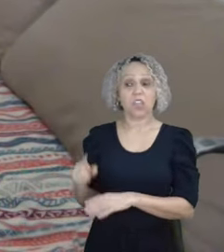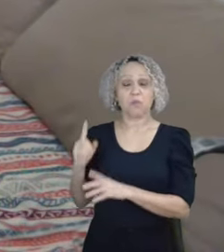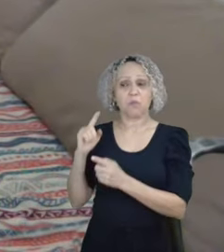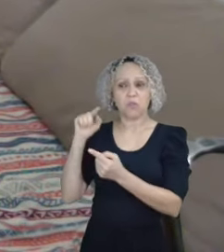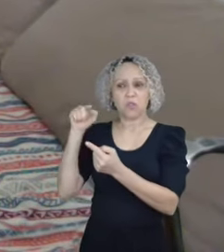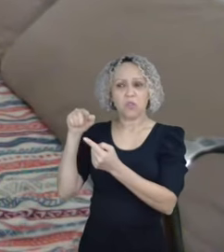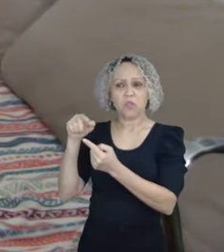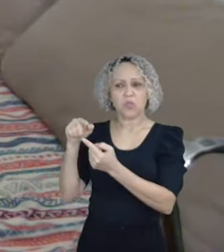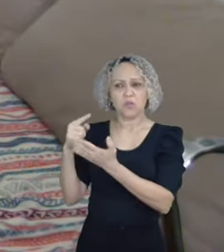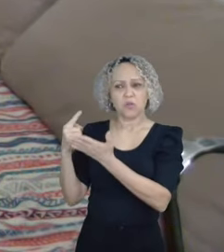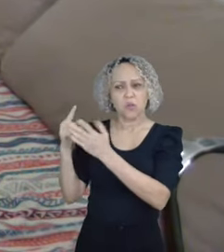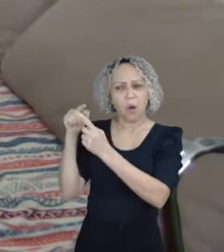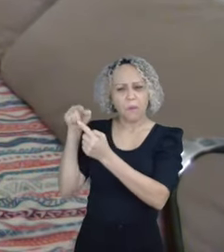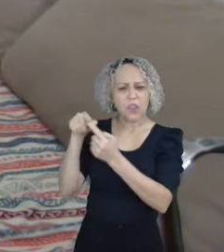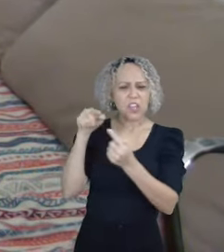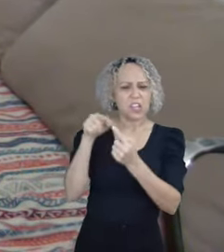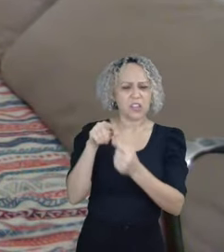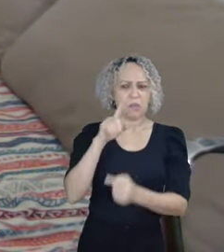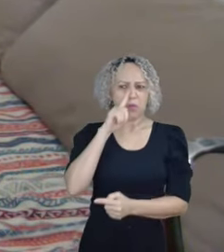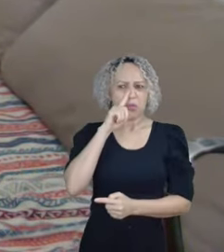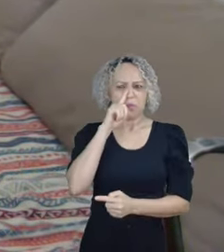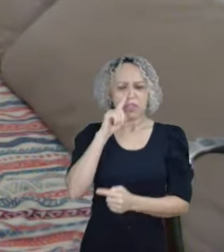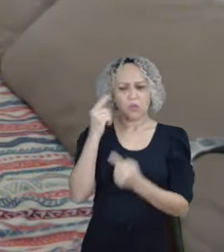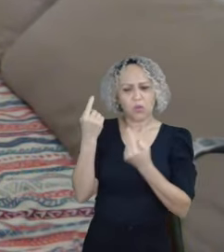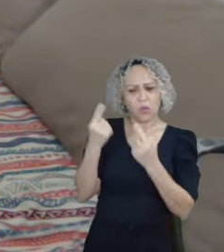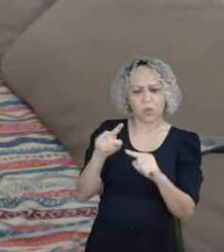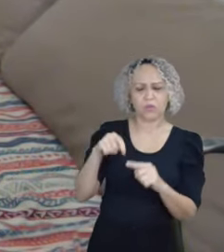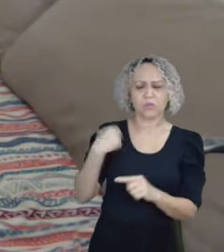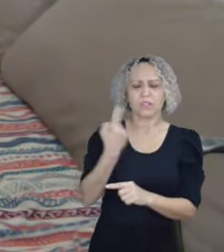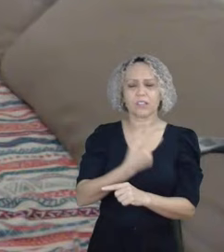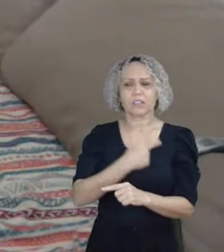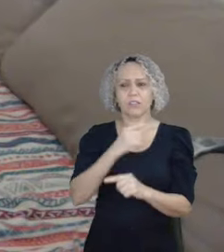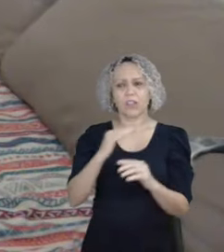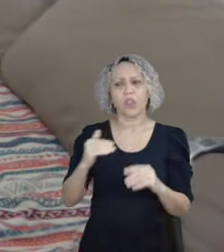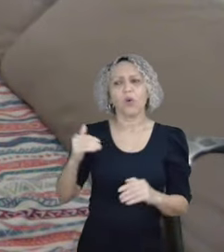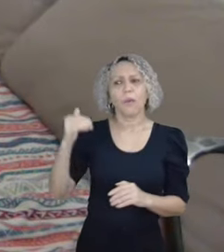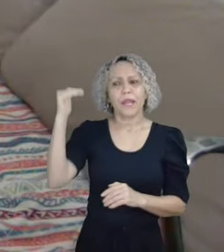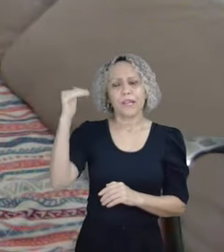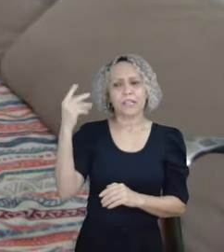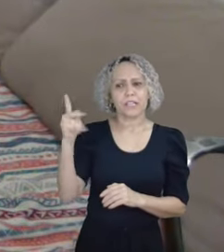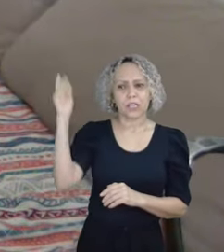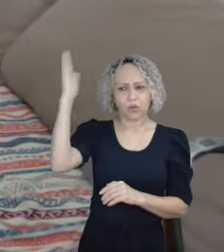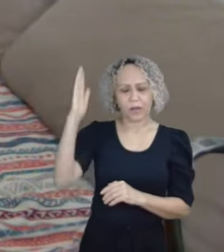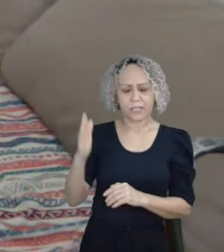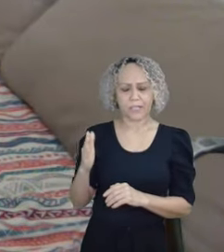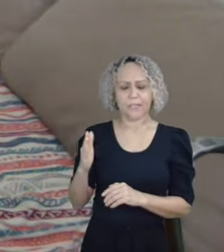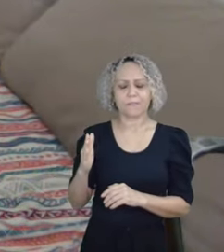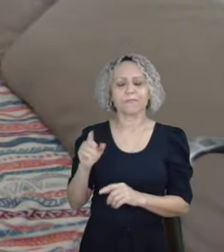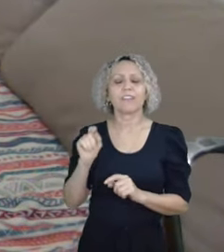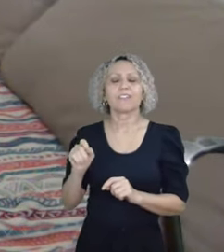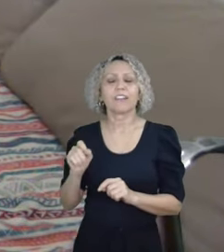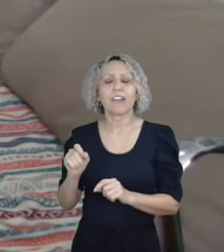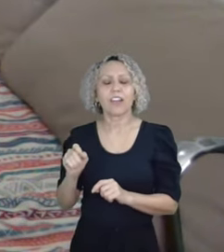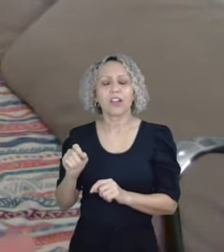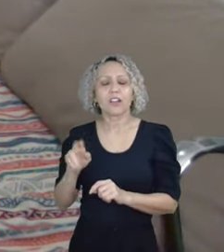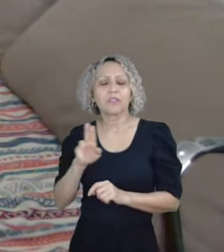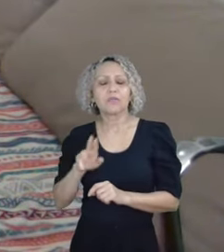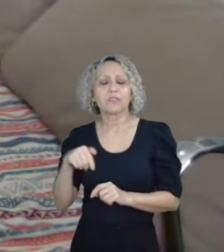interesse nacional, da nossa soberania, usar uma suposta defesa da liberdade de expressão como uma